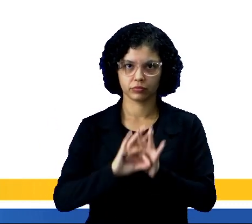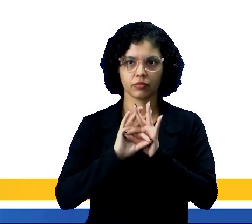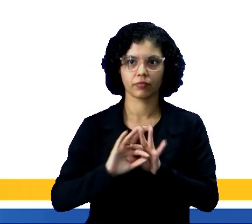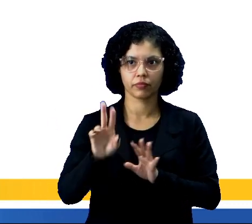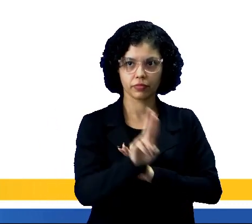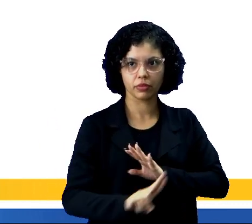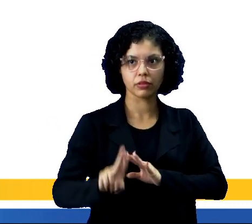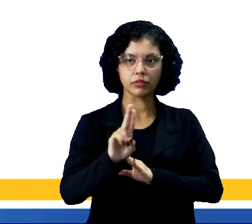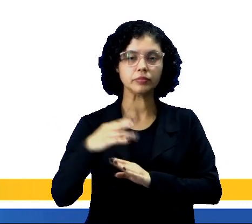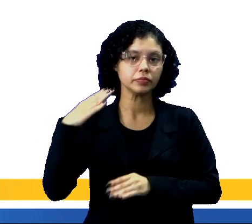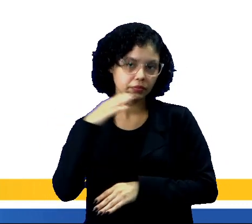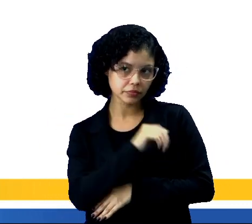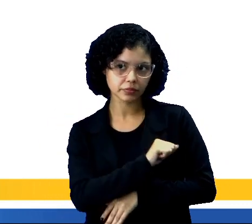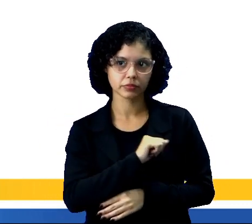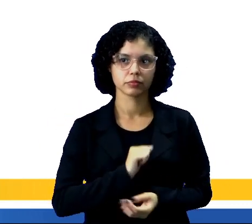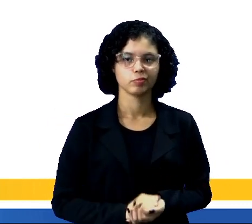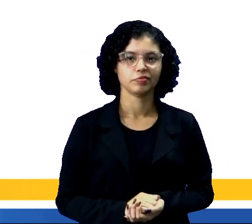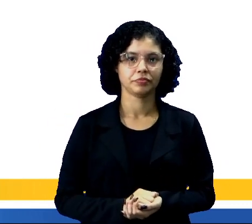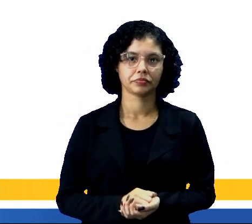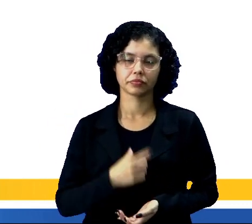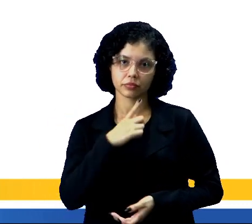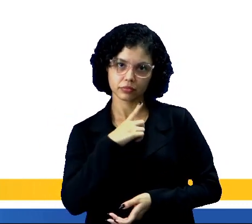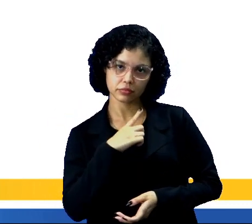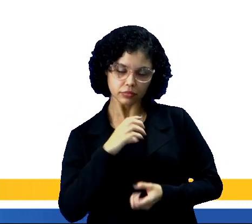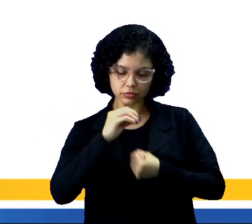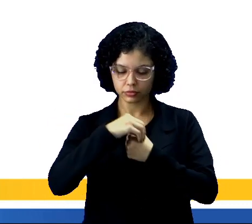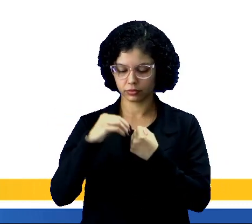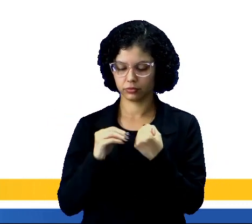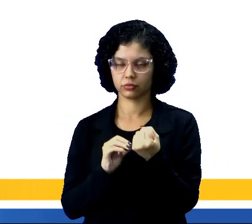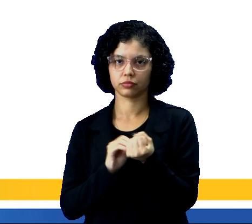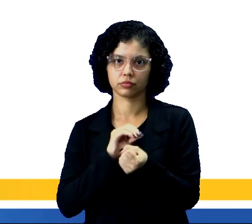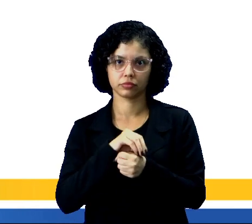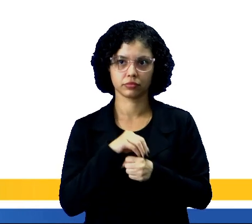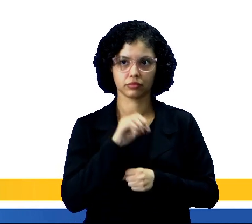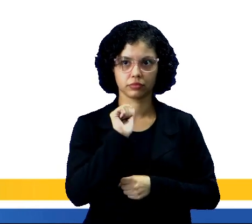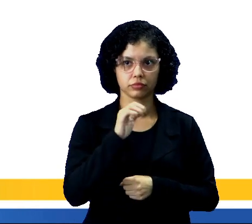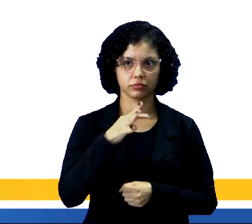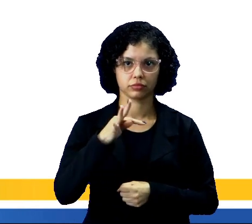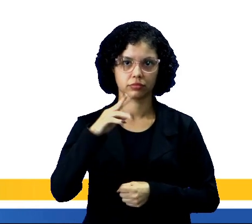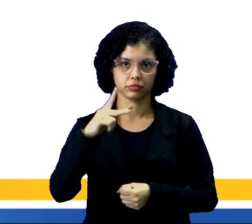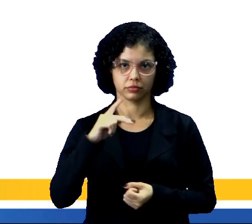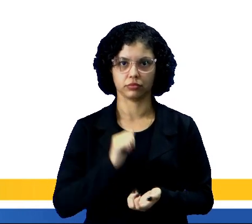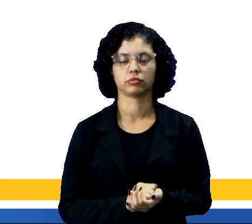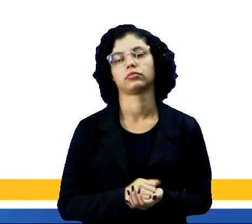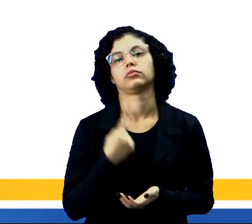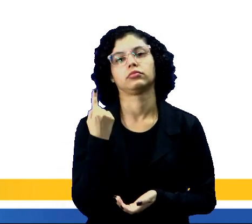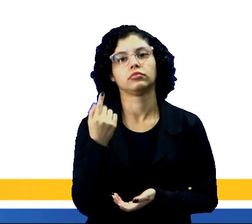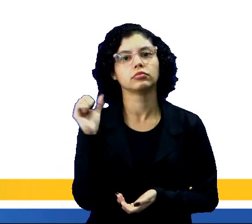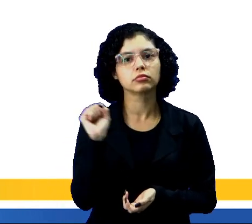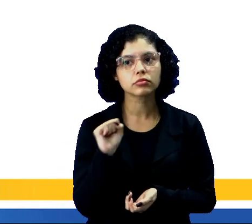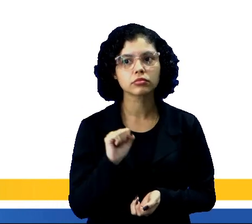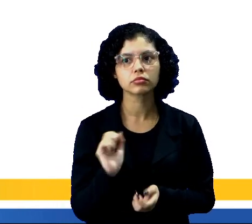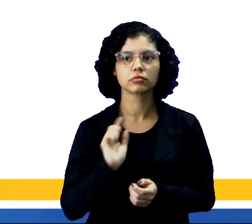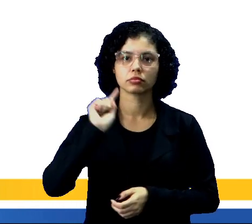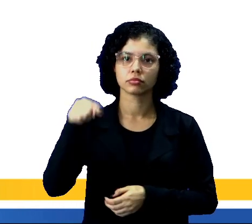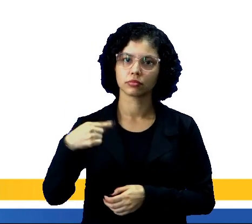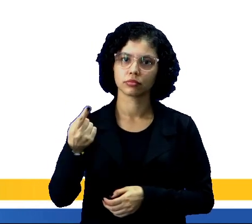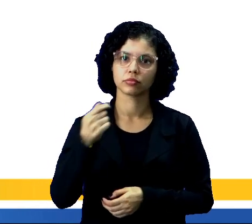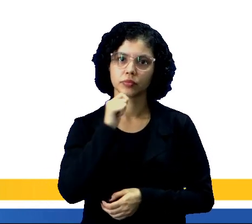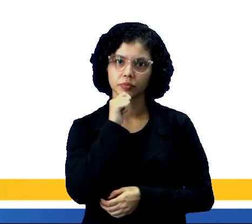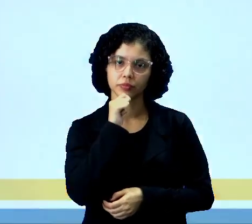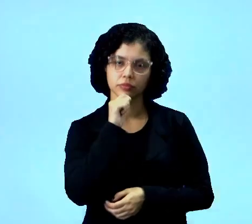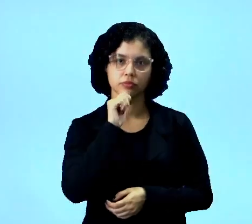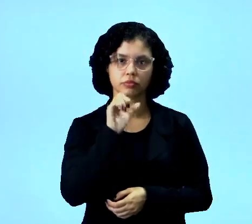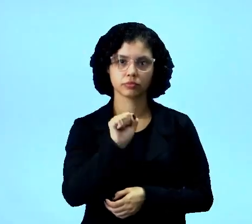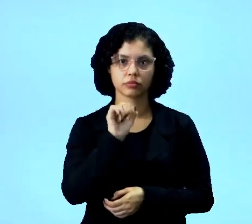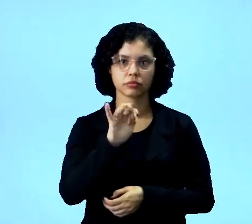seu uso é imediato. Estima-se que uma molécula de ATP é usada cerca de 1 segundo após a sua